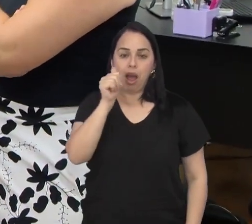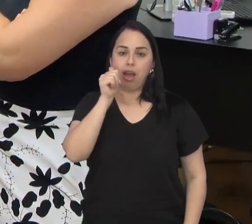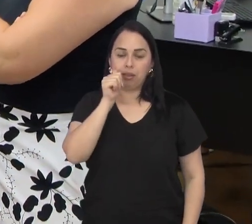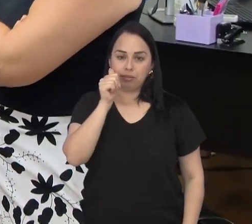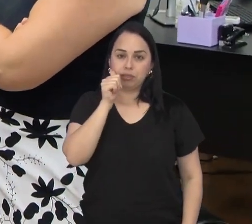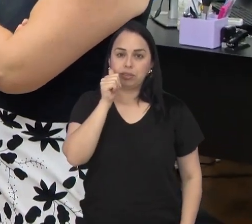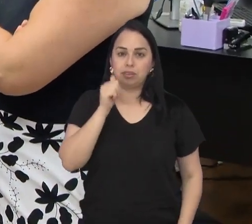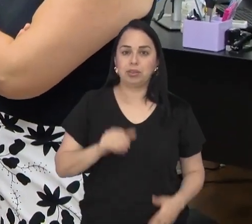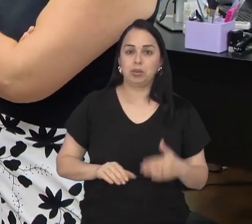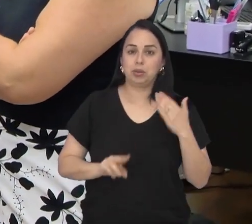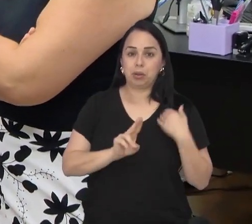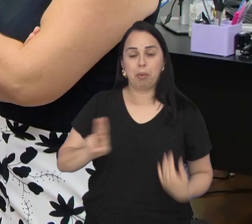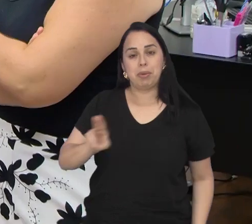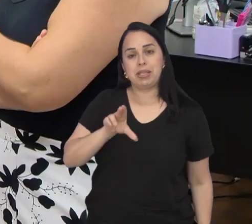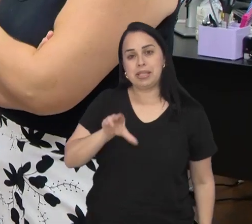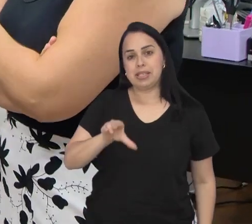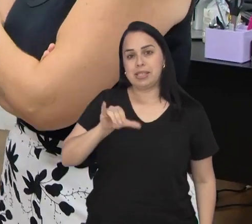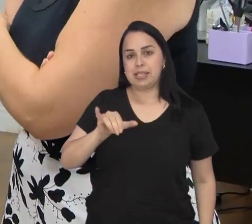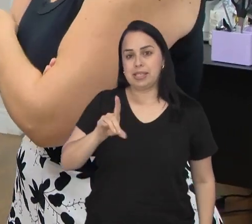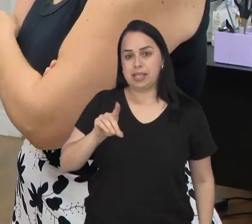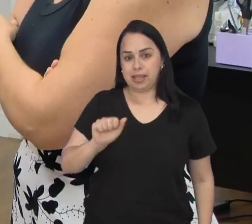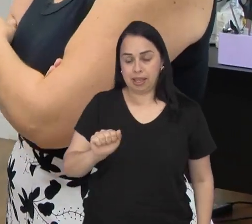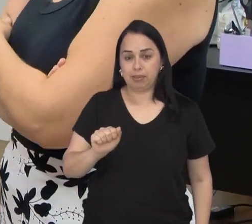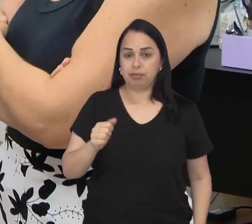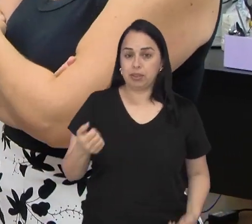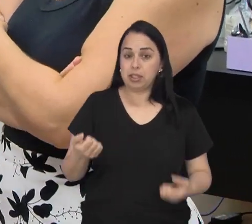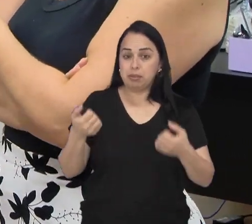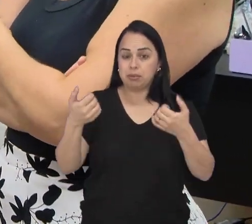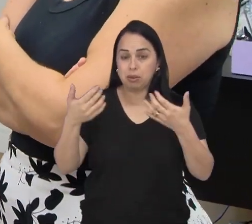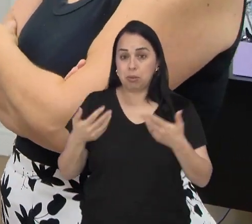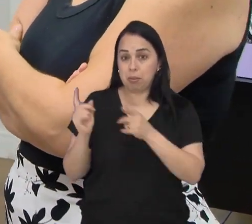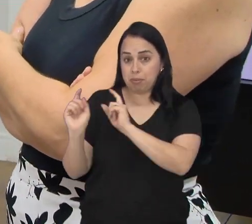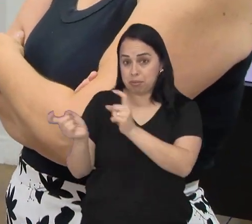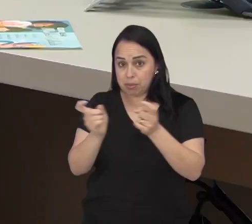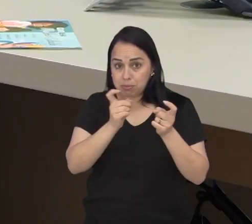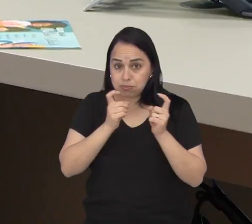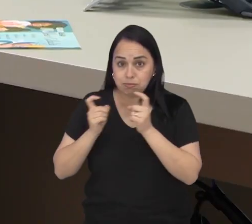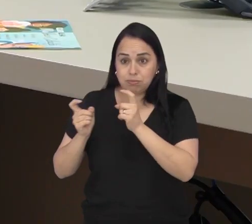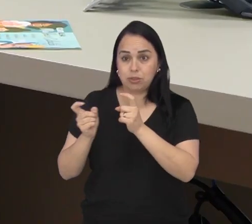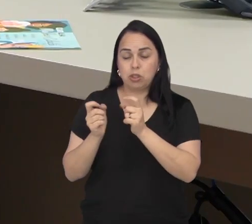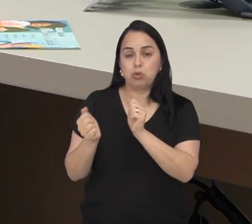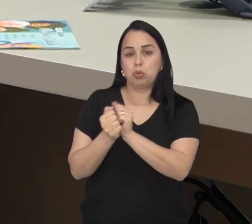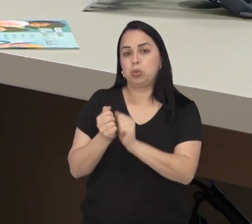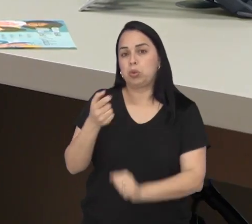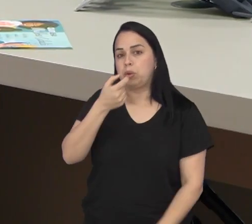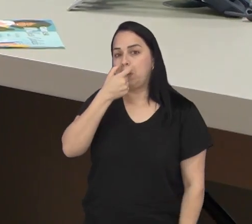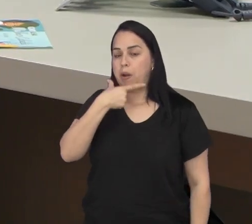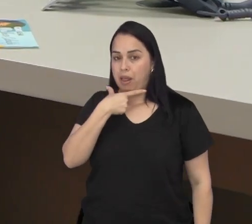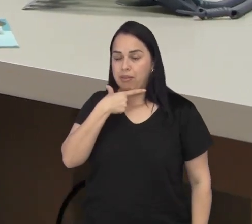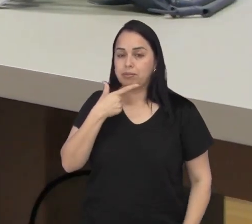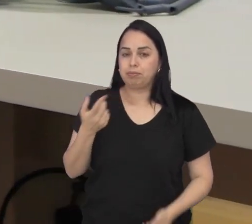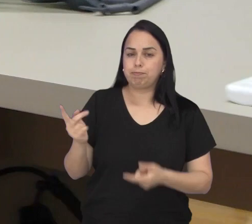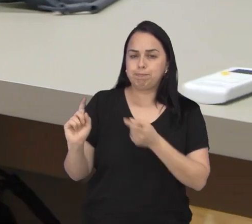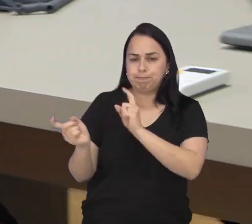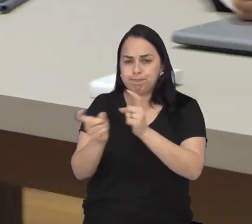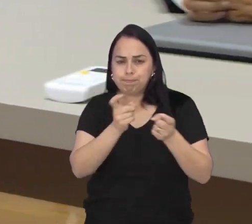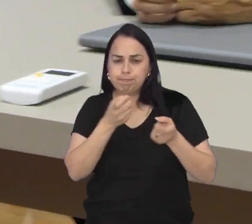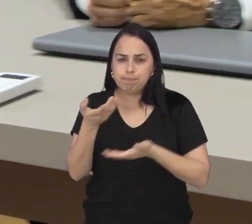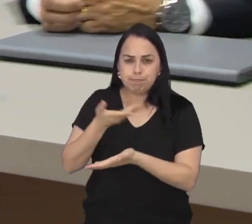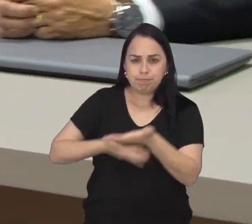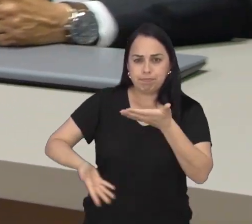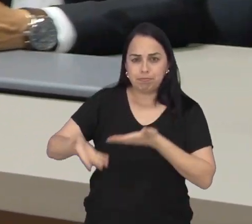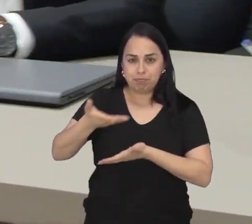na visita da ministra do Ministério das Mulheres, Cida Gonçalves, na Câmara. O encontro contou com uma reunião com o presidente